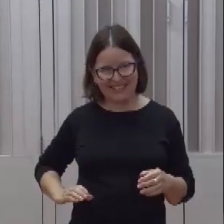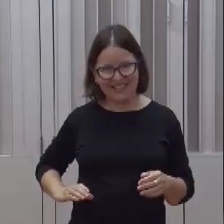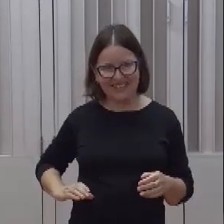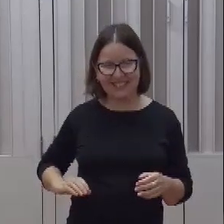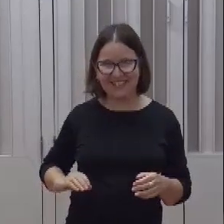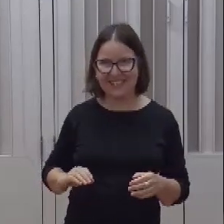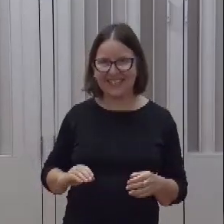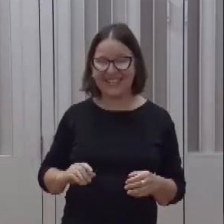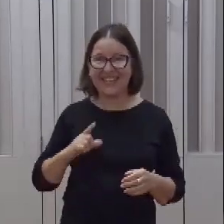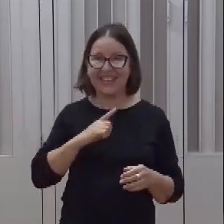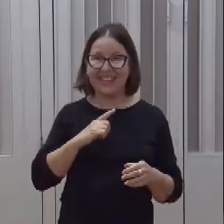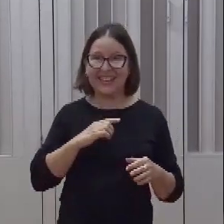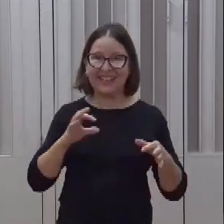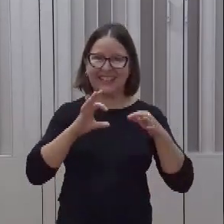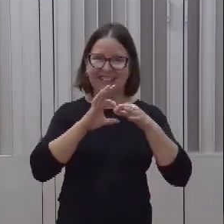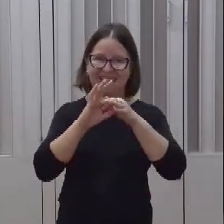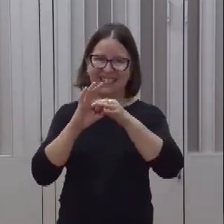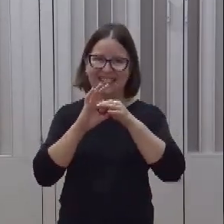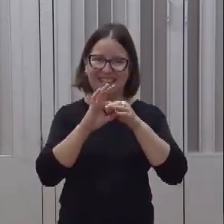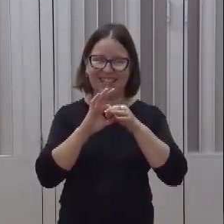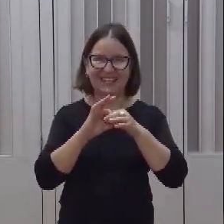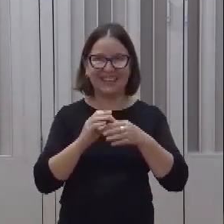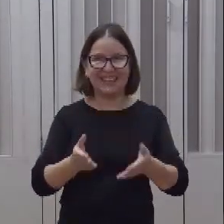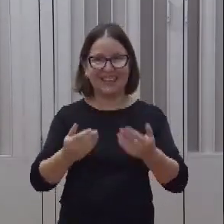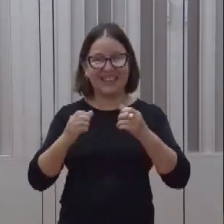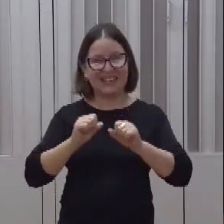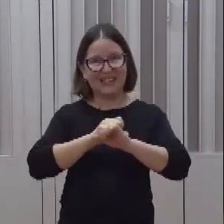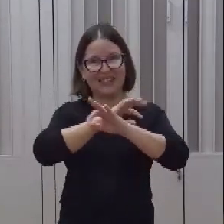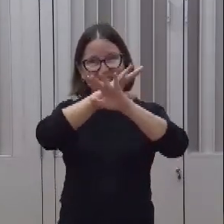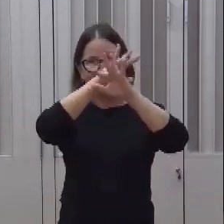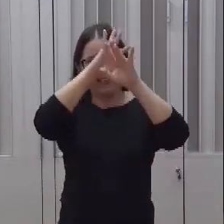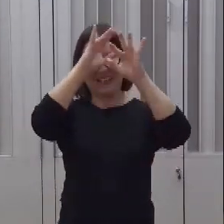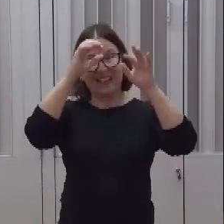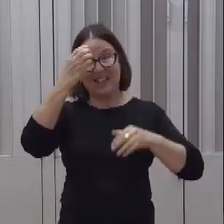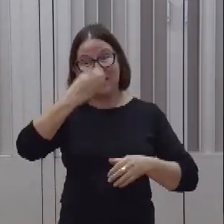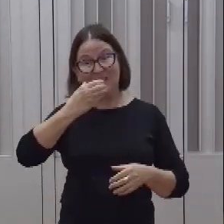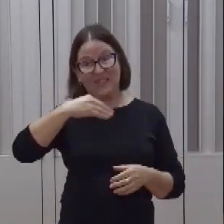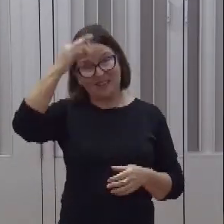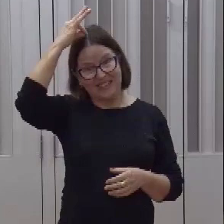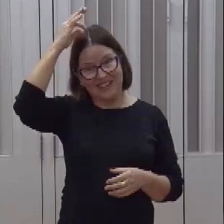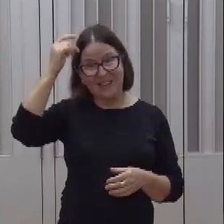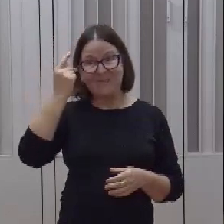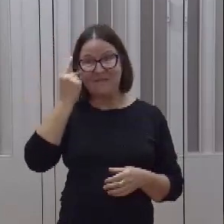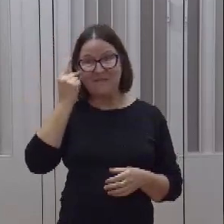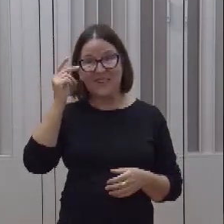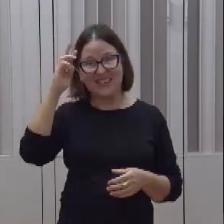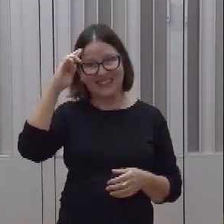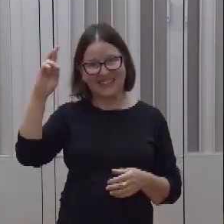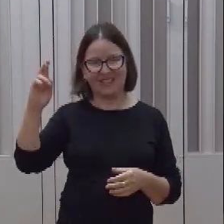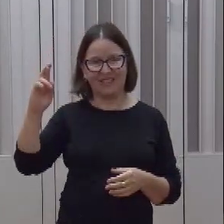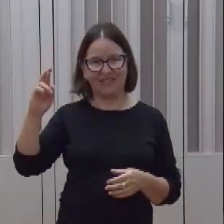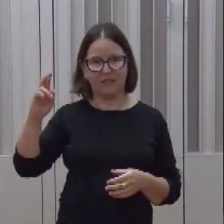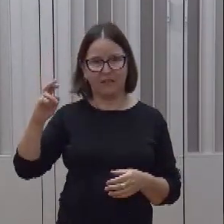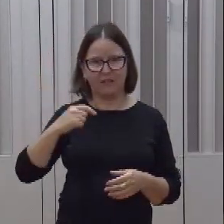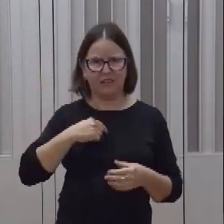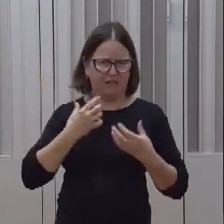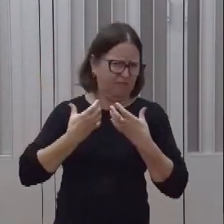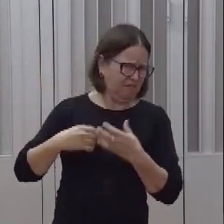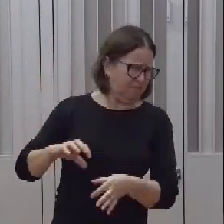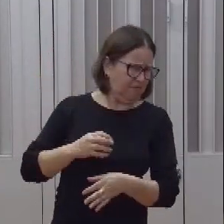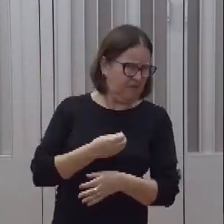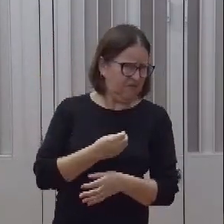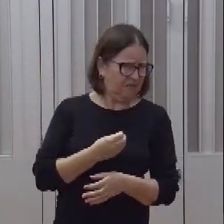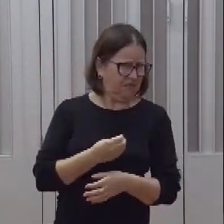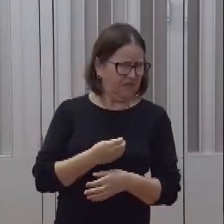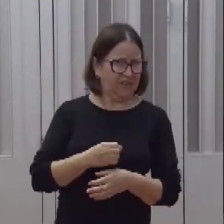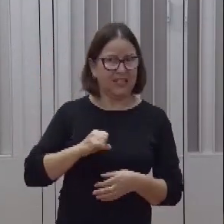um relacionamento que vai trazer glória e frutos para Ele. Eu não quero viver,